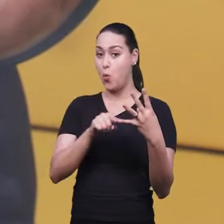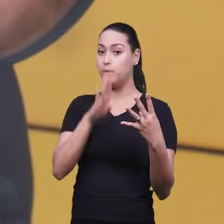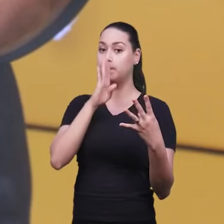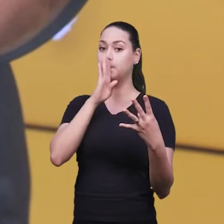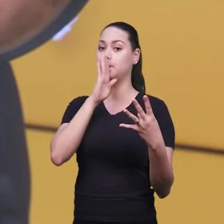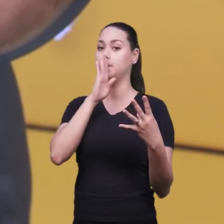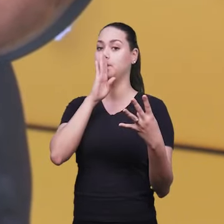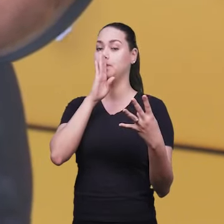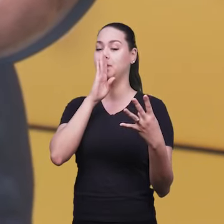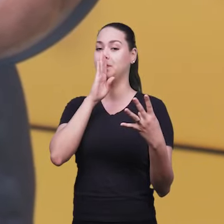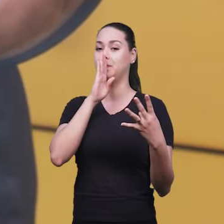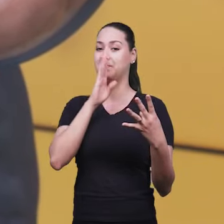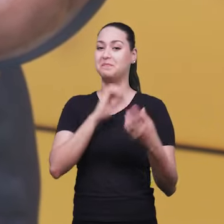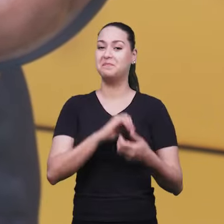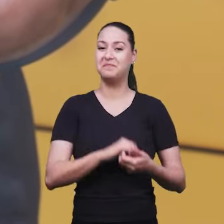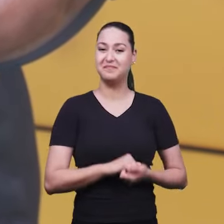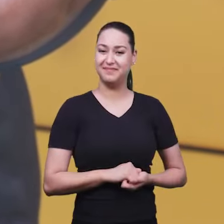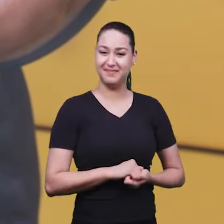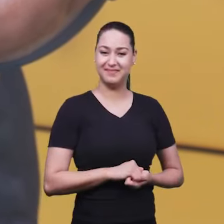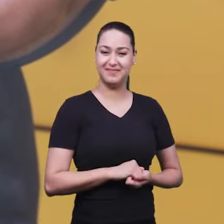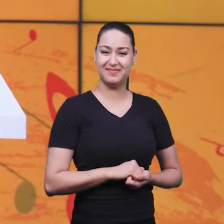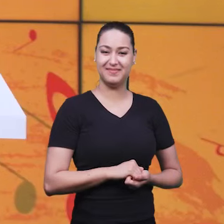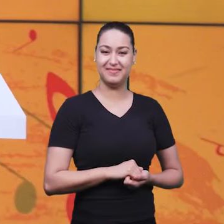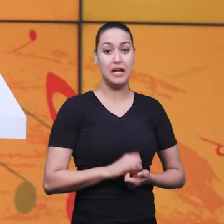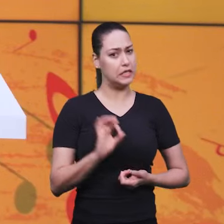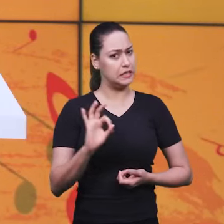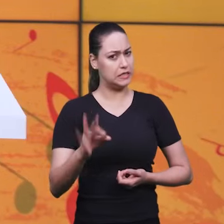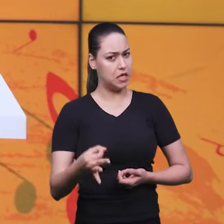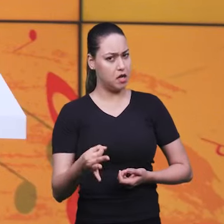1, 2, 3, 4.